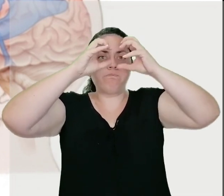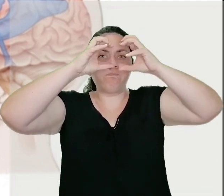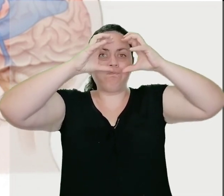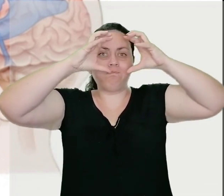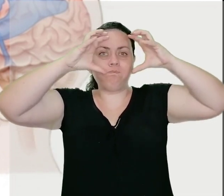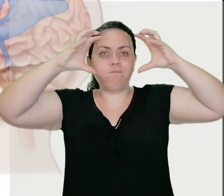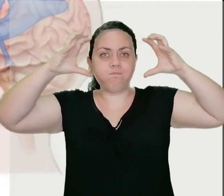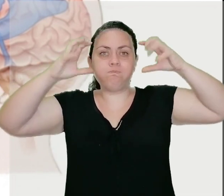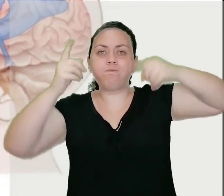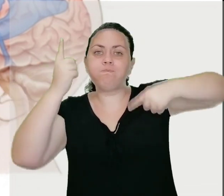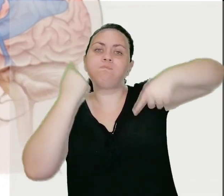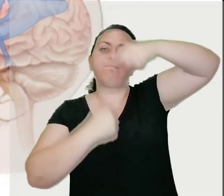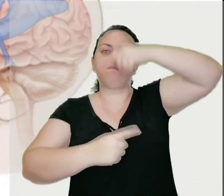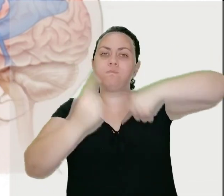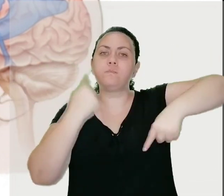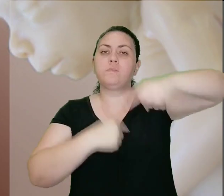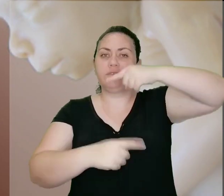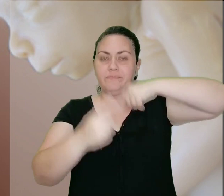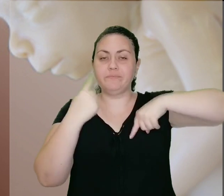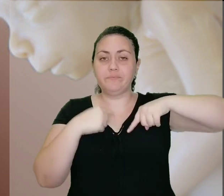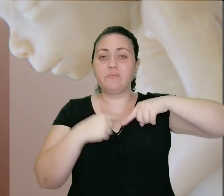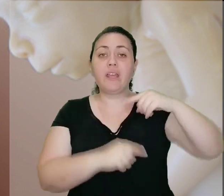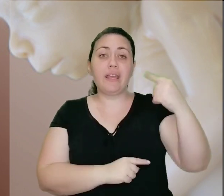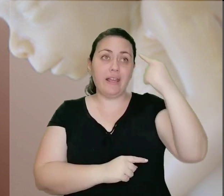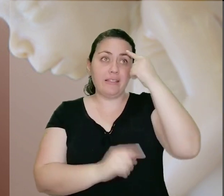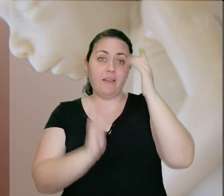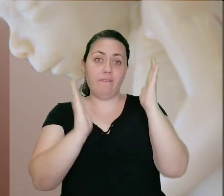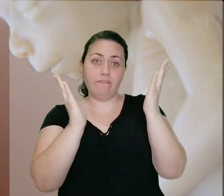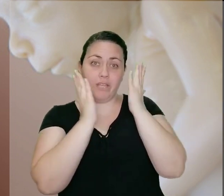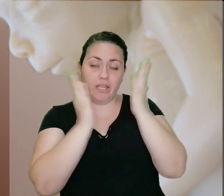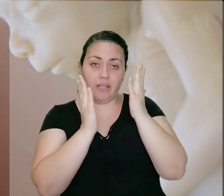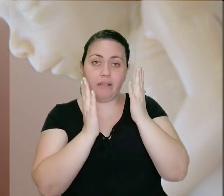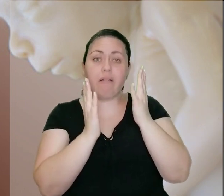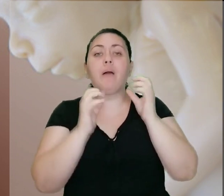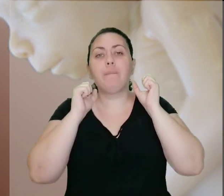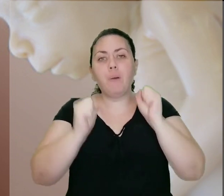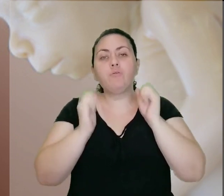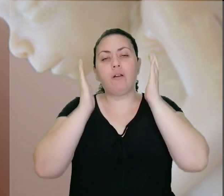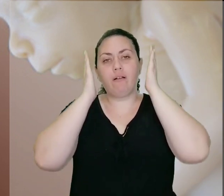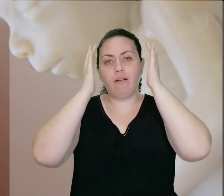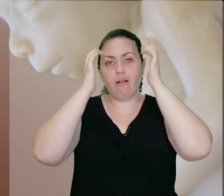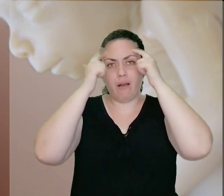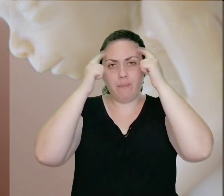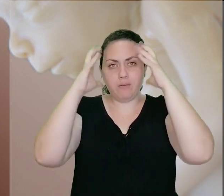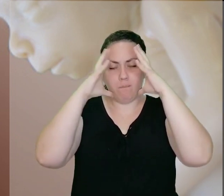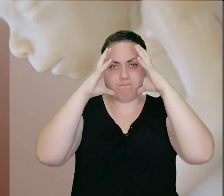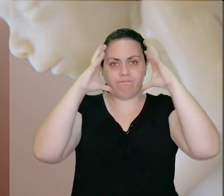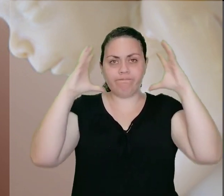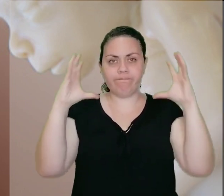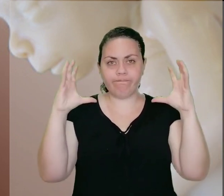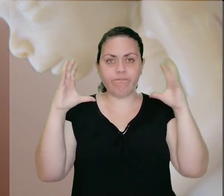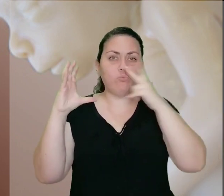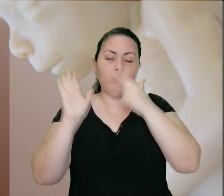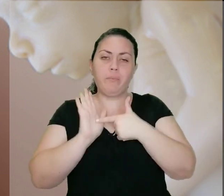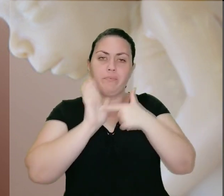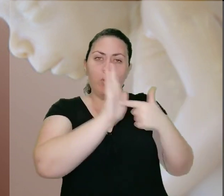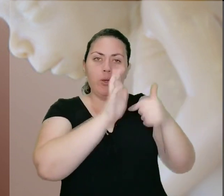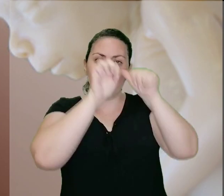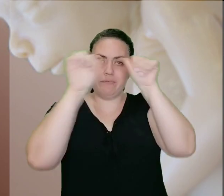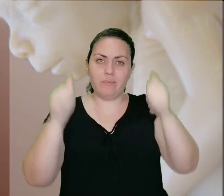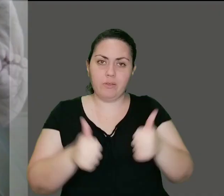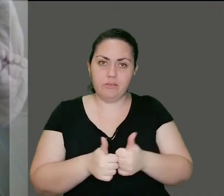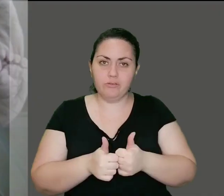das cavidades do sistema nervoso central. Esse acúmulo leva ao aumento de tamanho da cabeça, conforme mostrado nessa